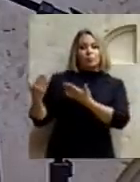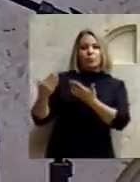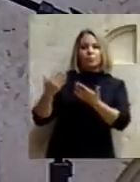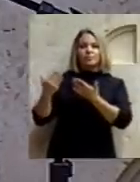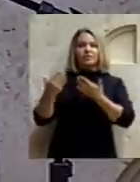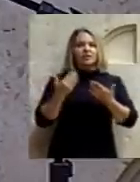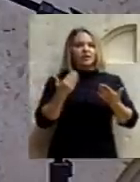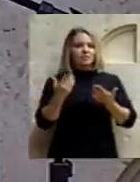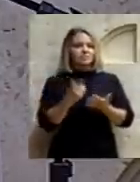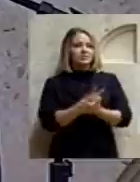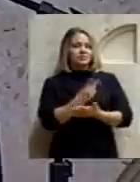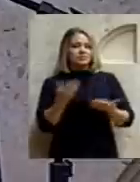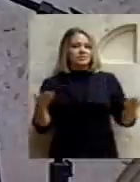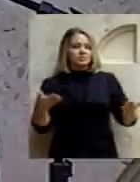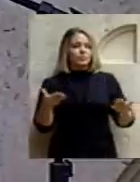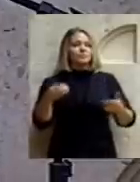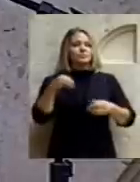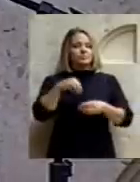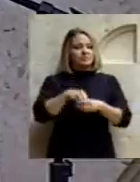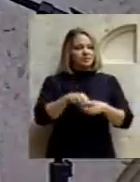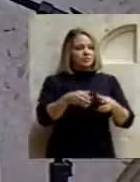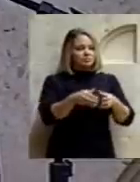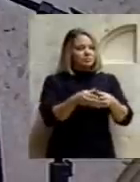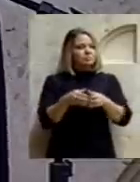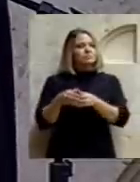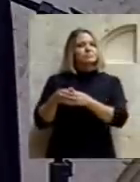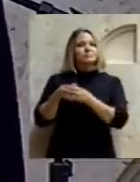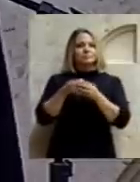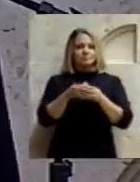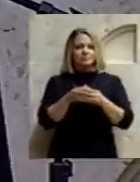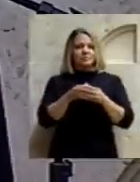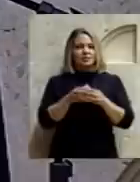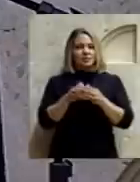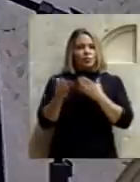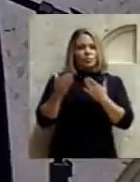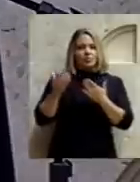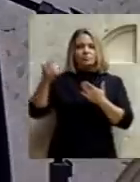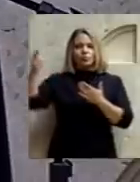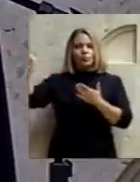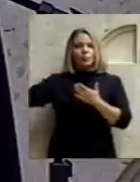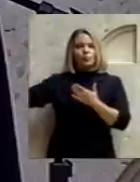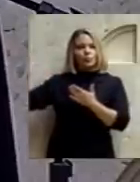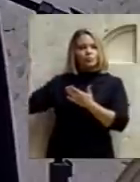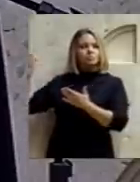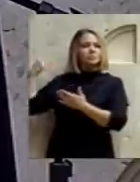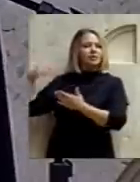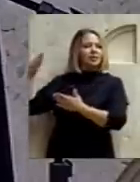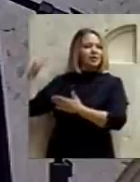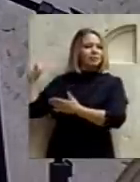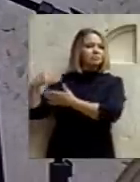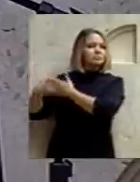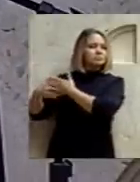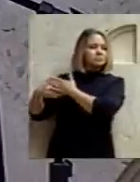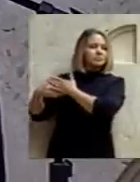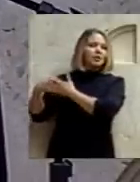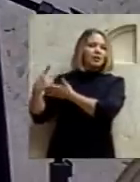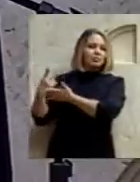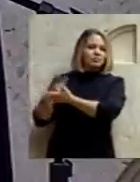estado atual da nossa institucionalidade com aquela que tinha que tínhamos, como eu